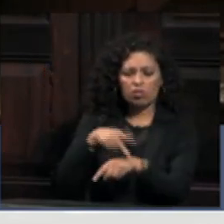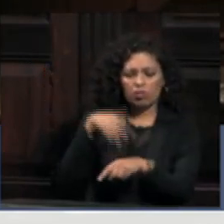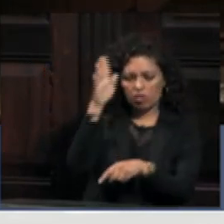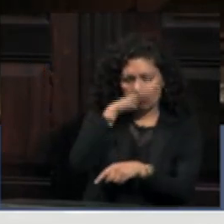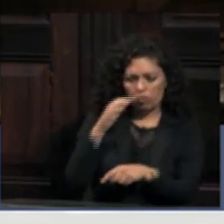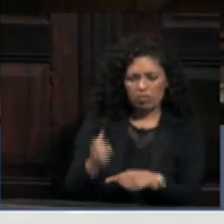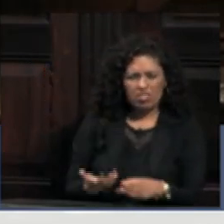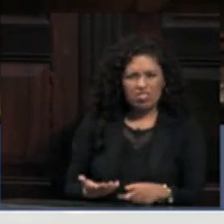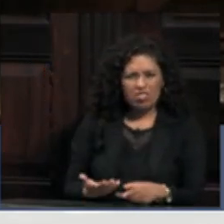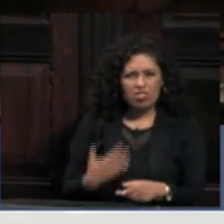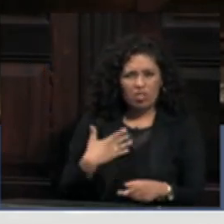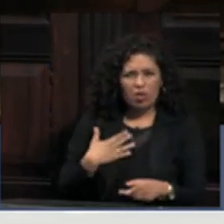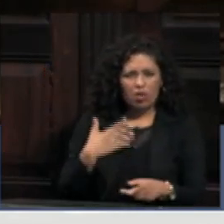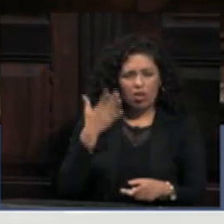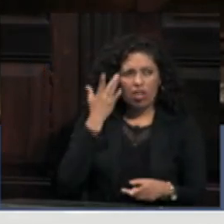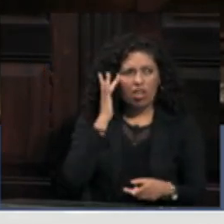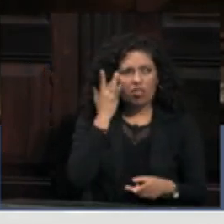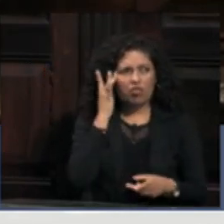vai